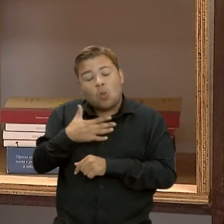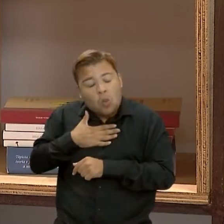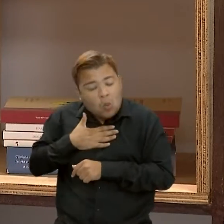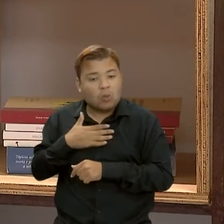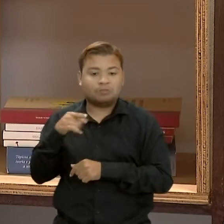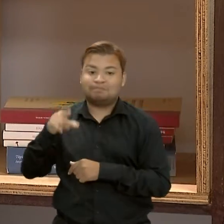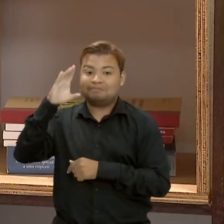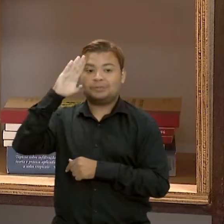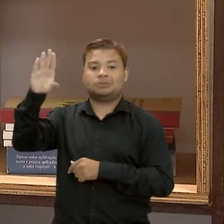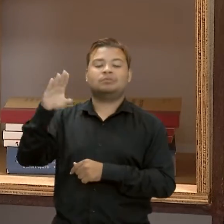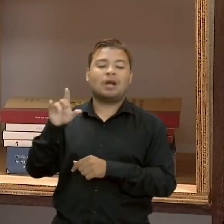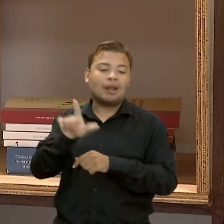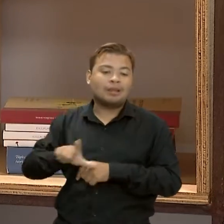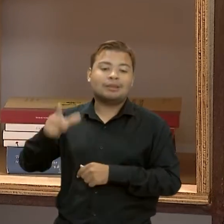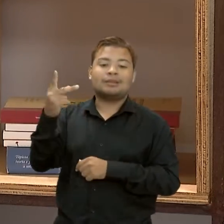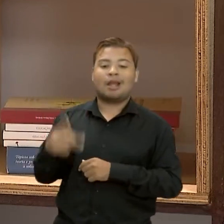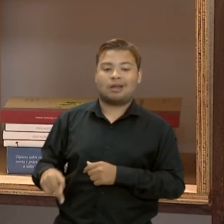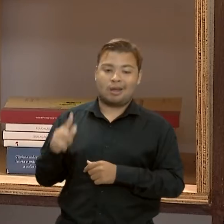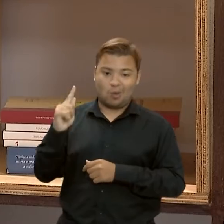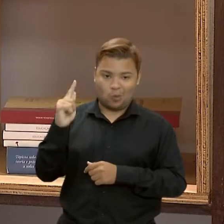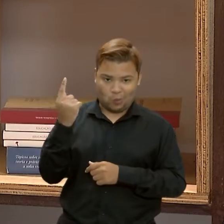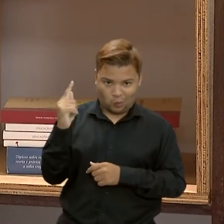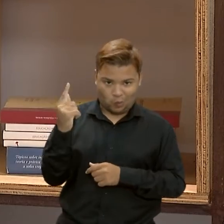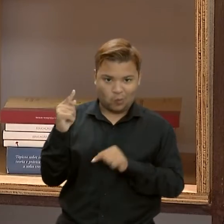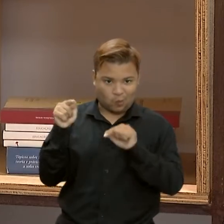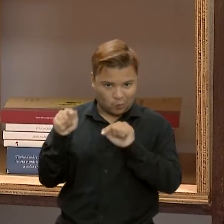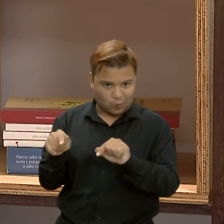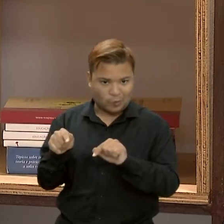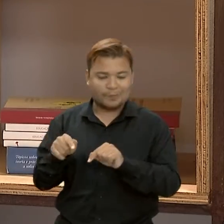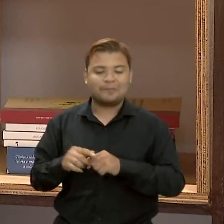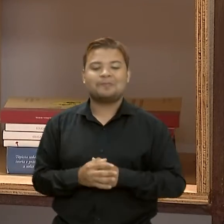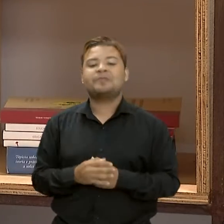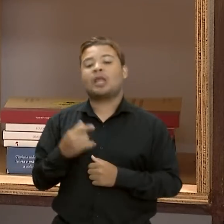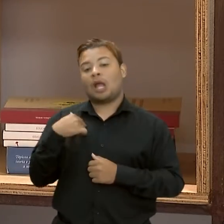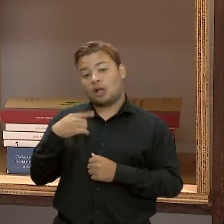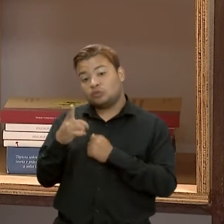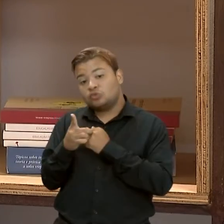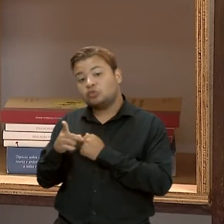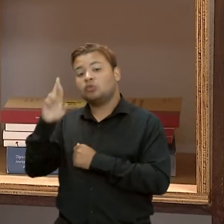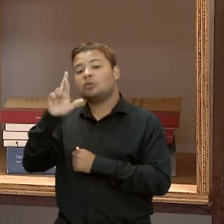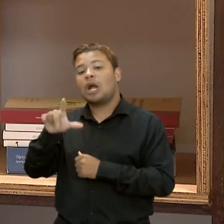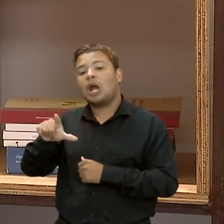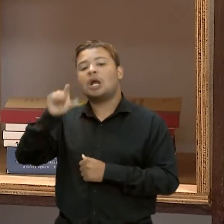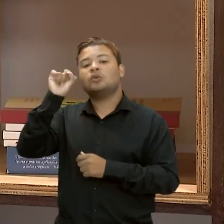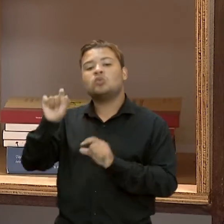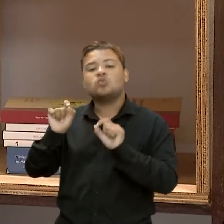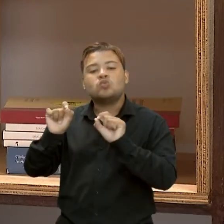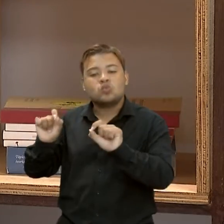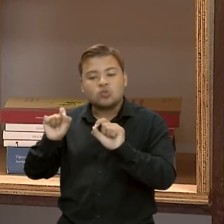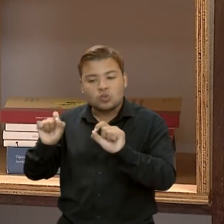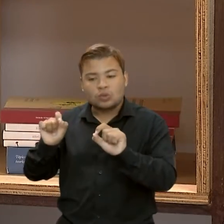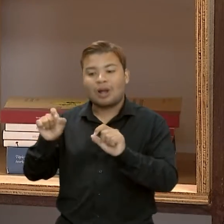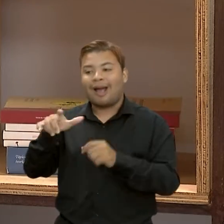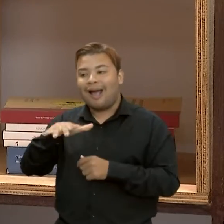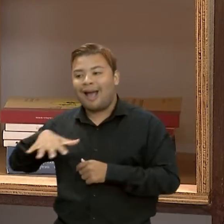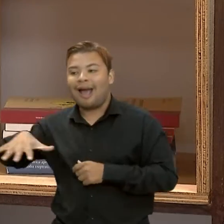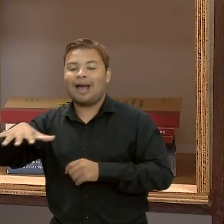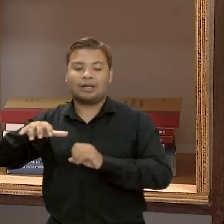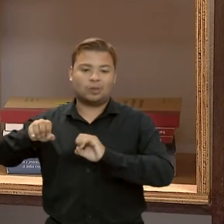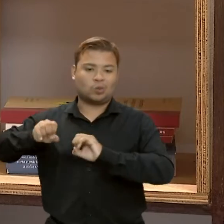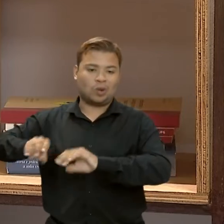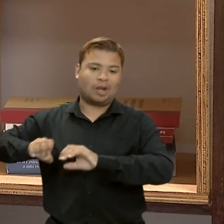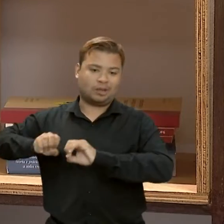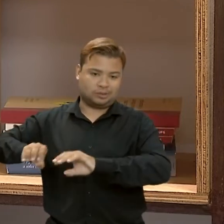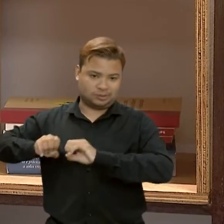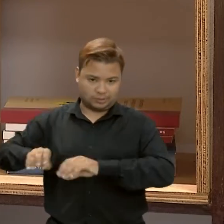goiana. E aí, para o doutorado, eu escolhi esse outro espaço, que é o espaço da educação. E a obra